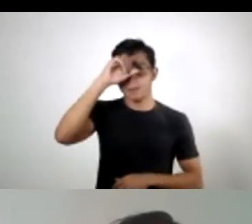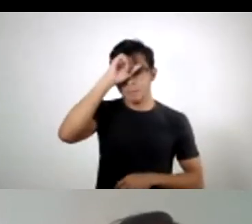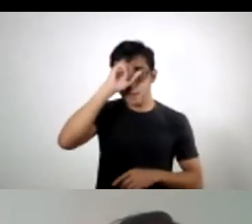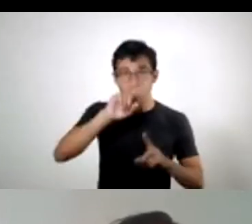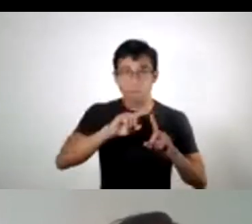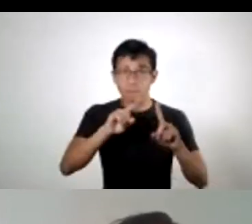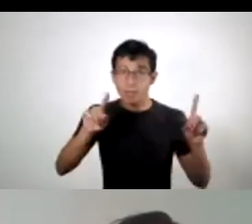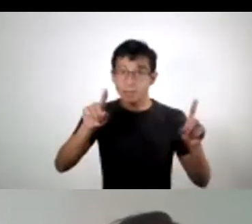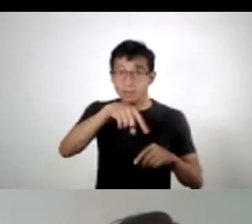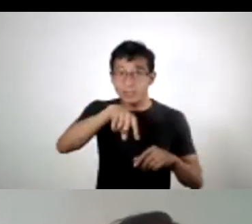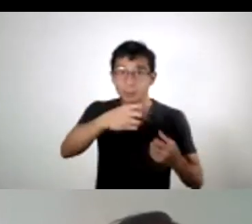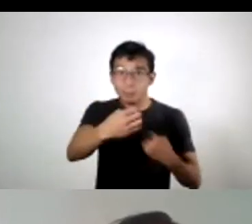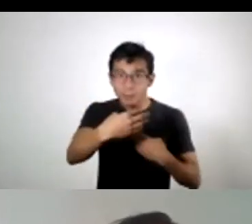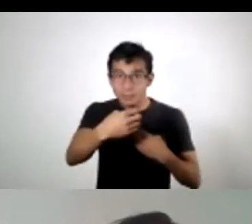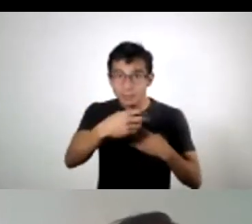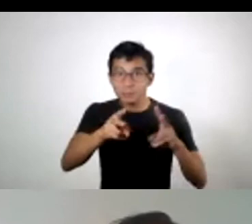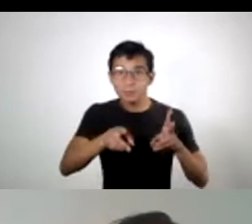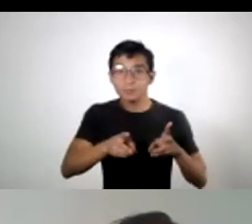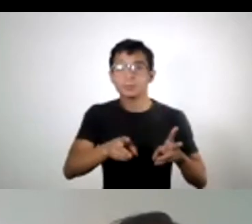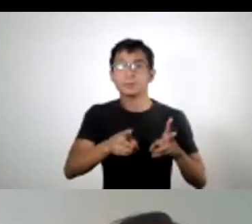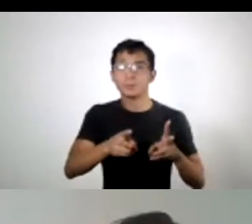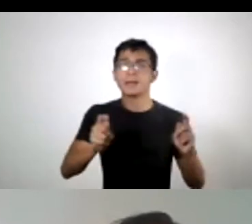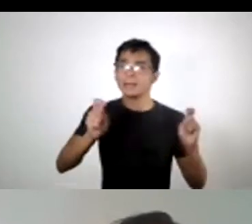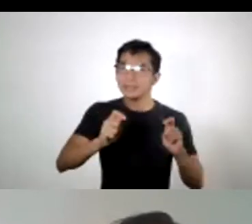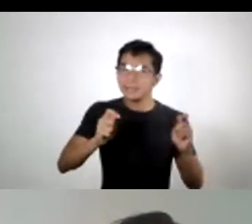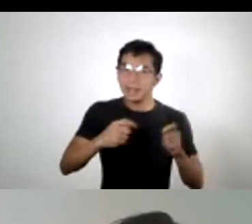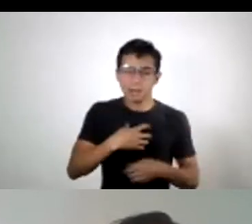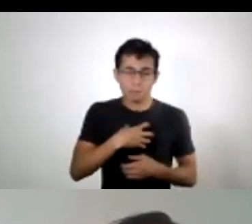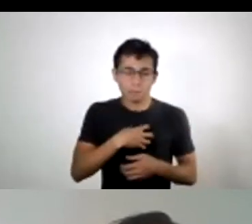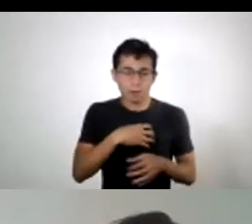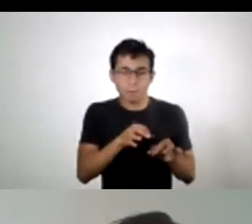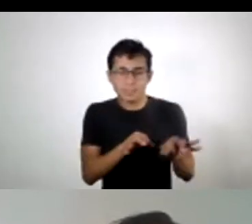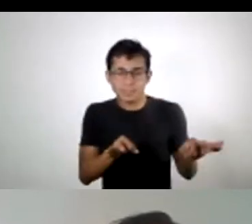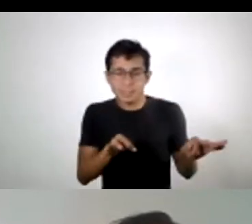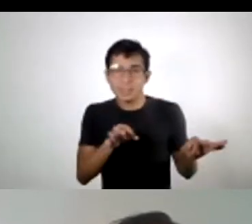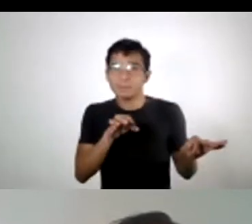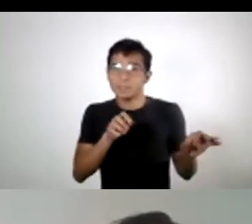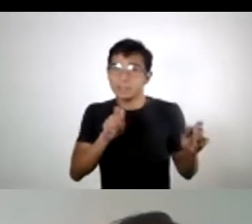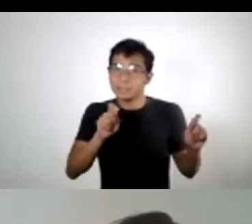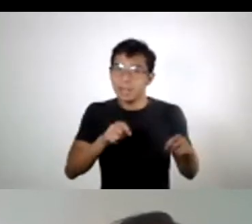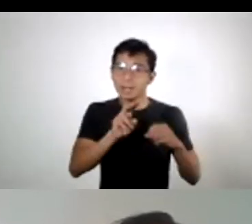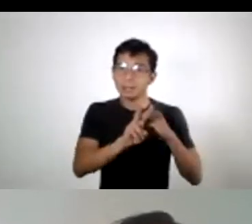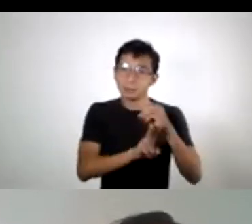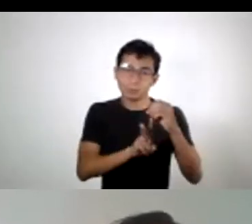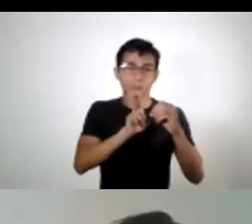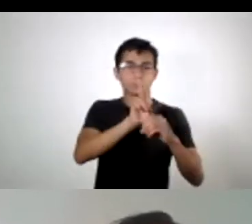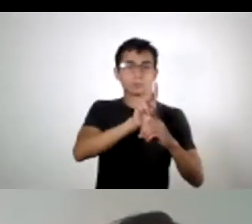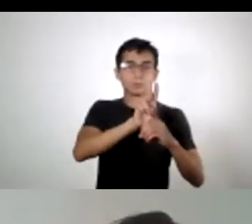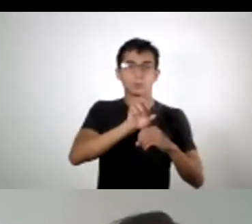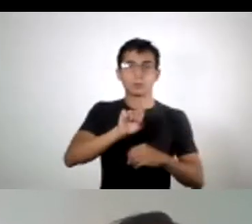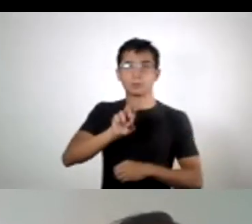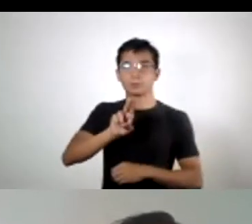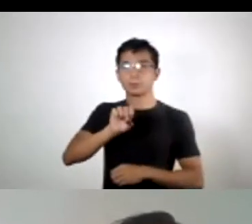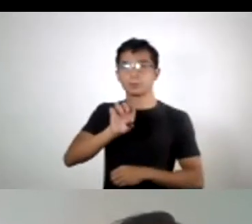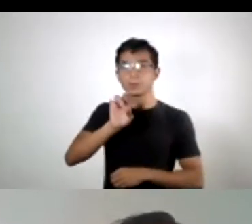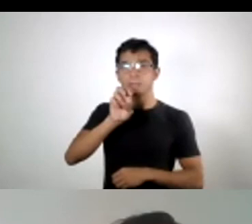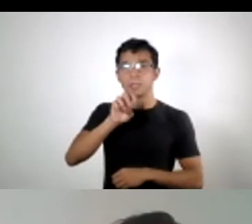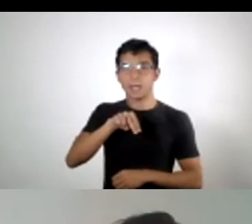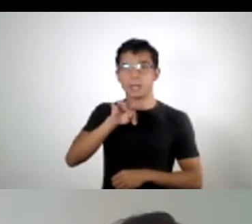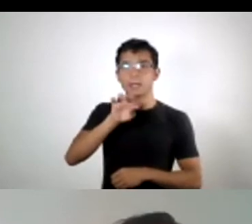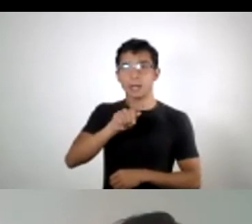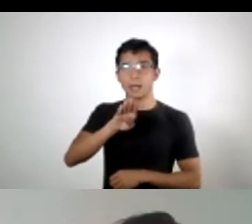que é possível encontrar na simplicidade a sustentabilidade e de fato um